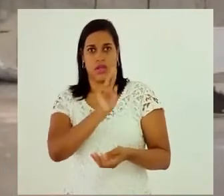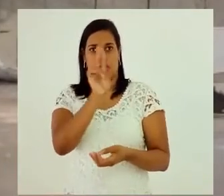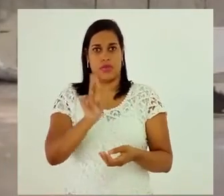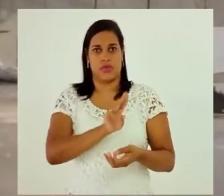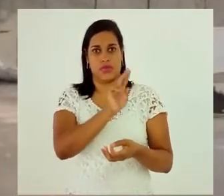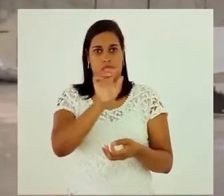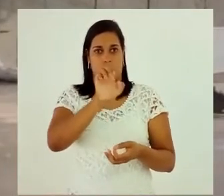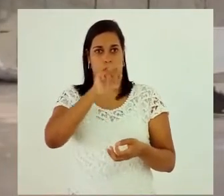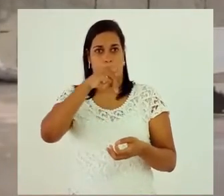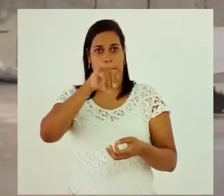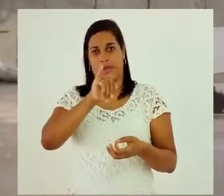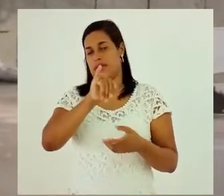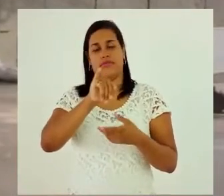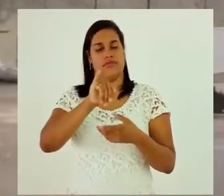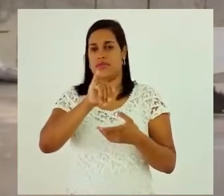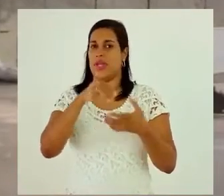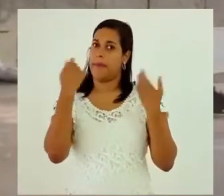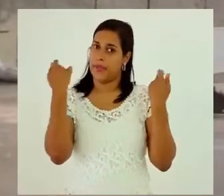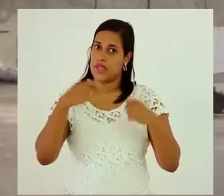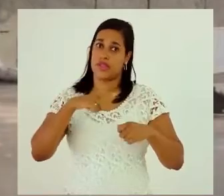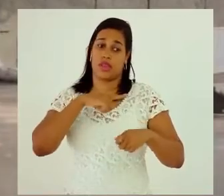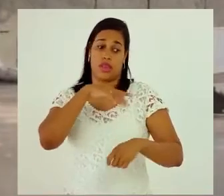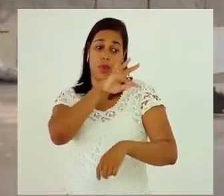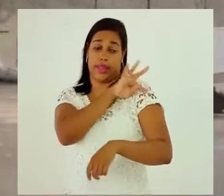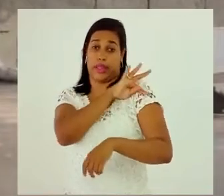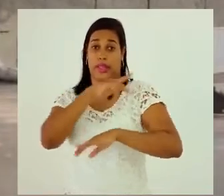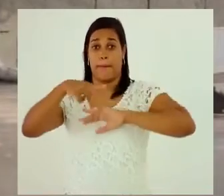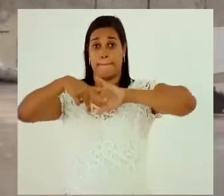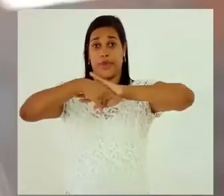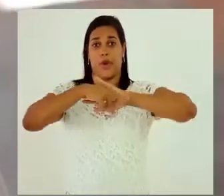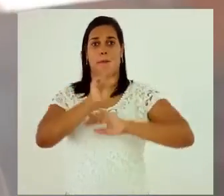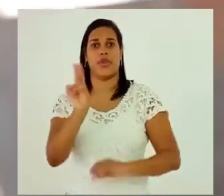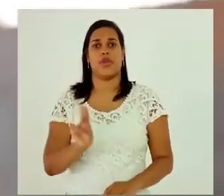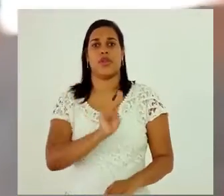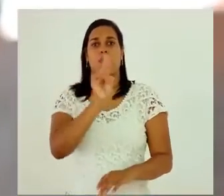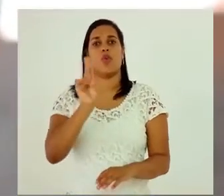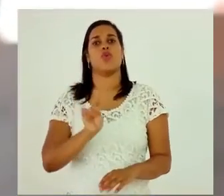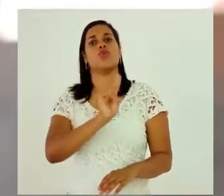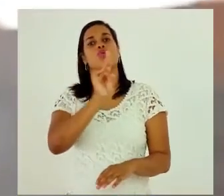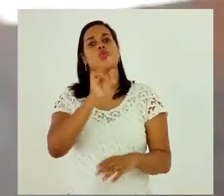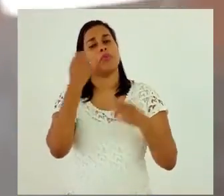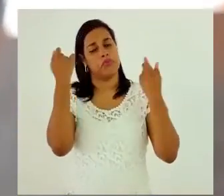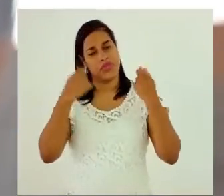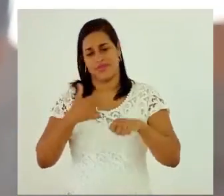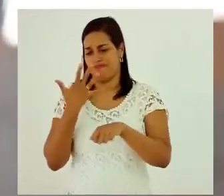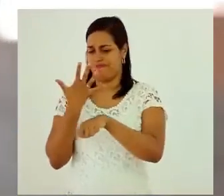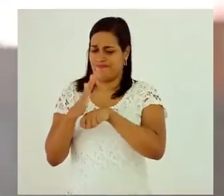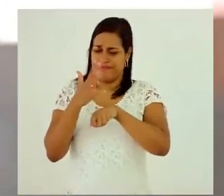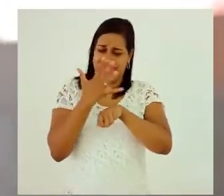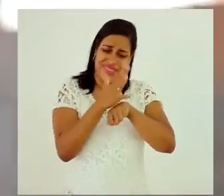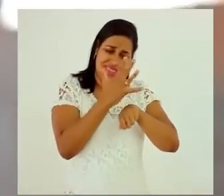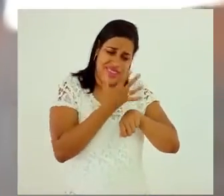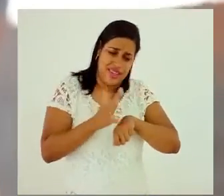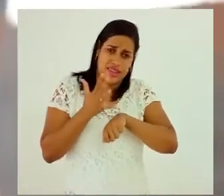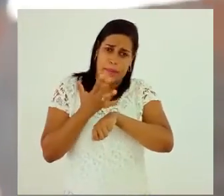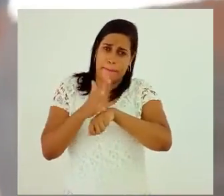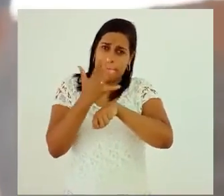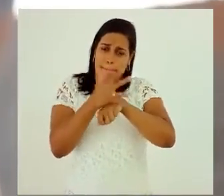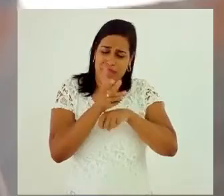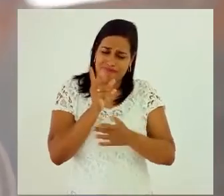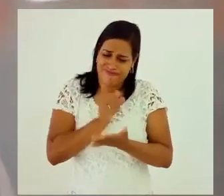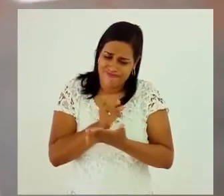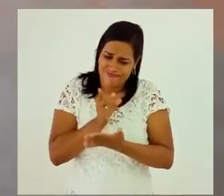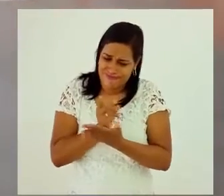equipamento de proteção. Tem que ter uma técnica de utilização. E isso requer muito treinamento. Não é um simples treinamento que você